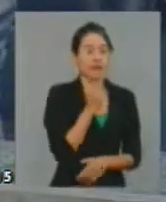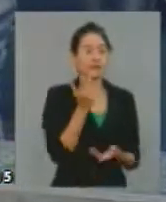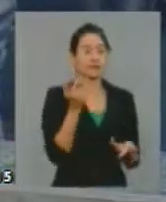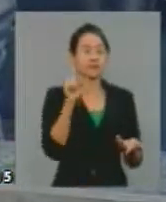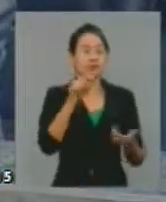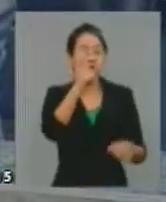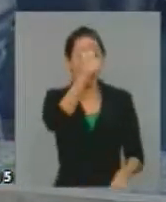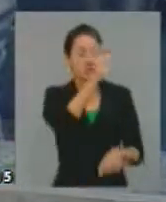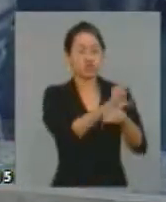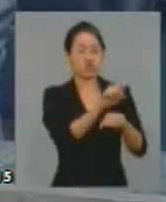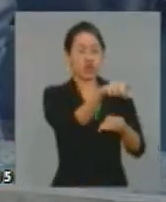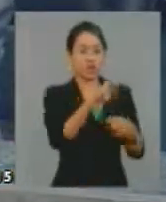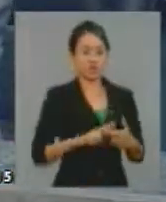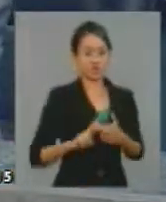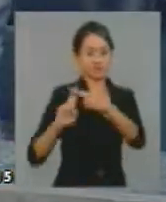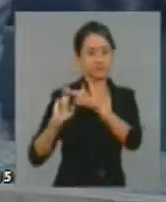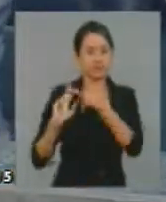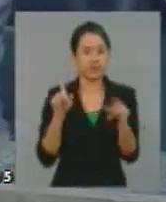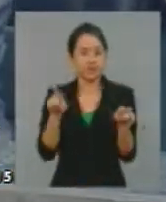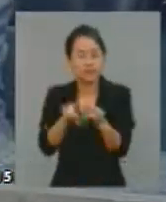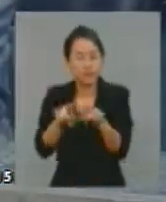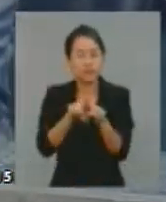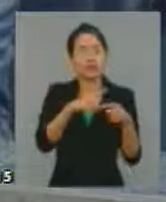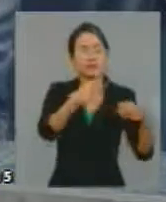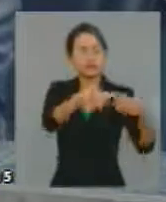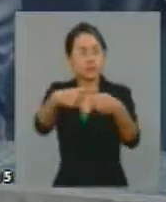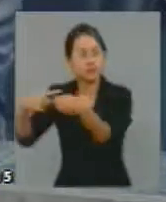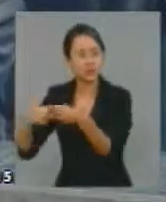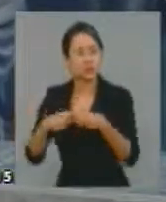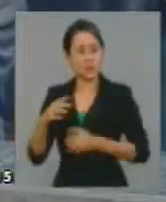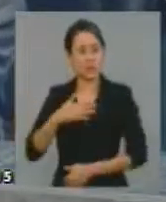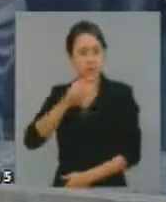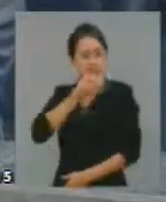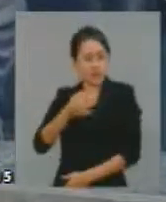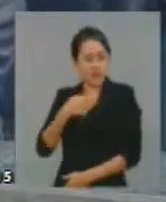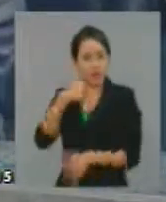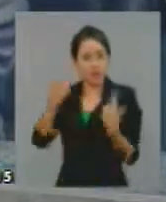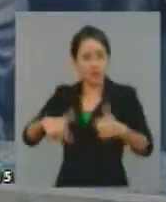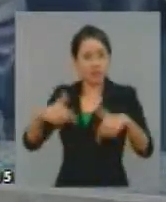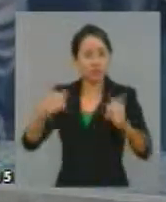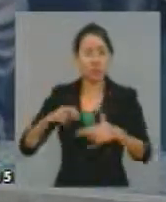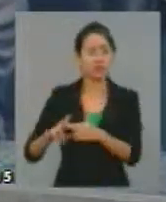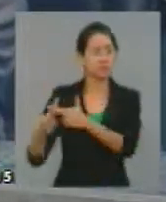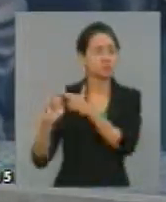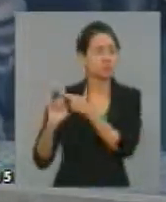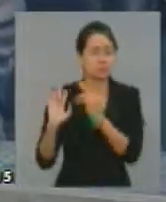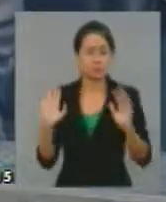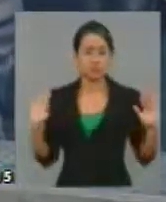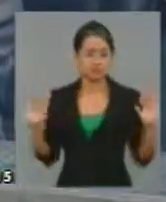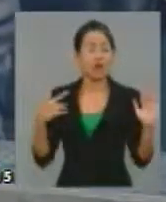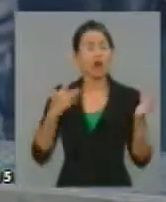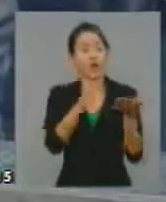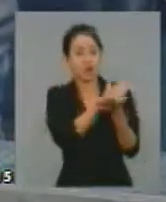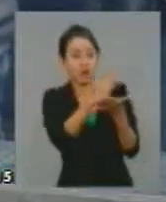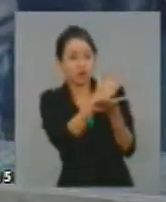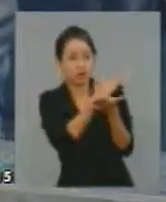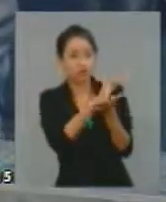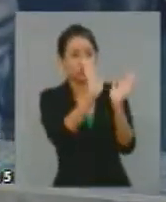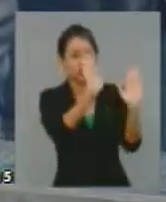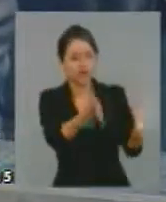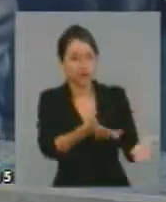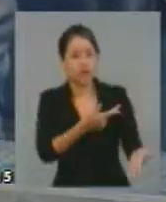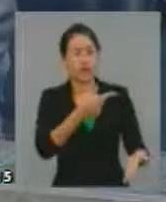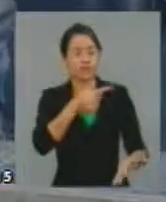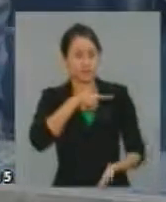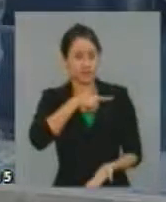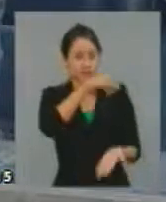Estado. Os municípios, na minha opinião, eles não têm esse grau de responsabilidade, embora alguns municípios já estão adotando sua secretaria de